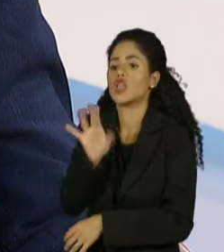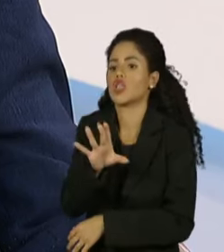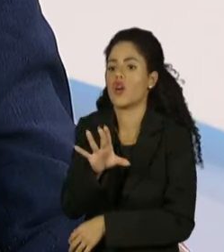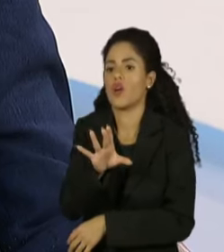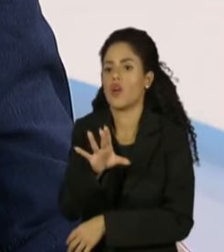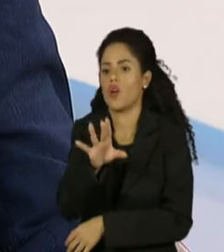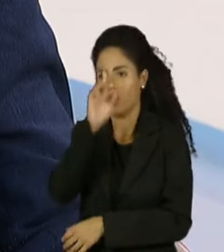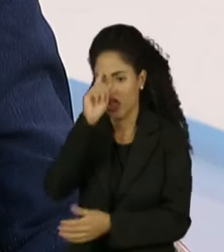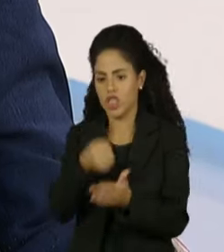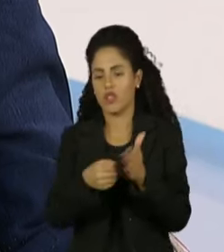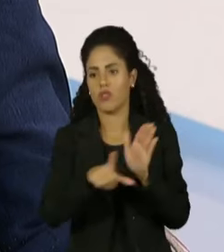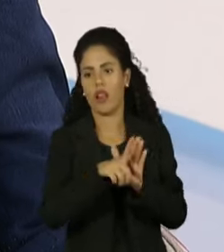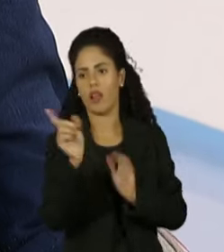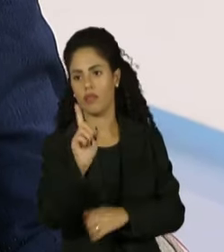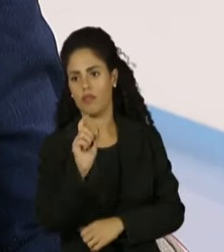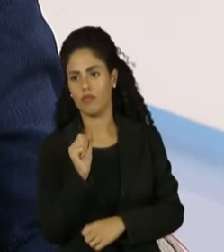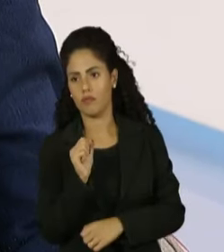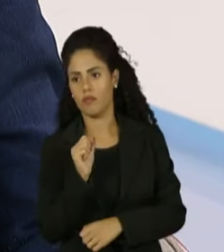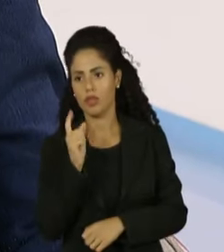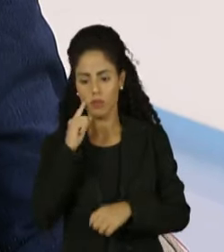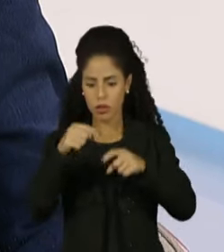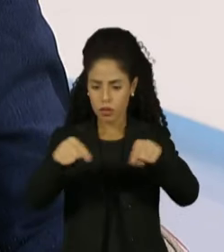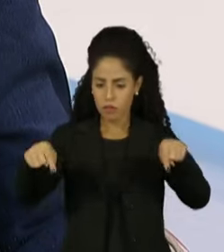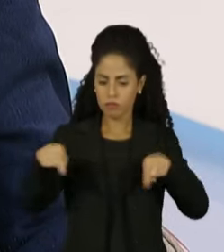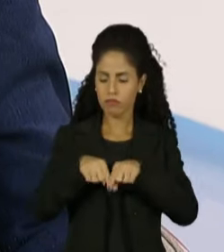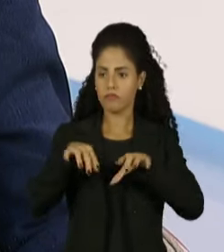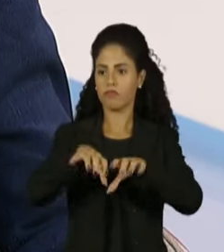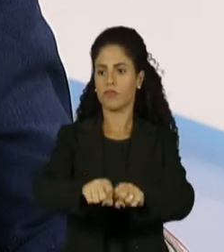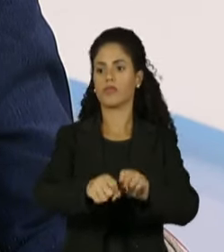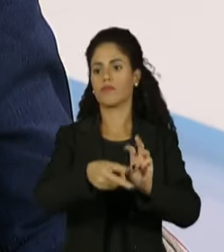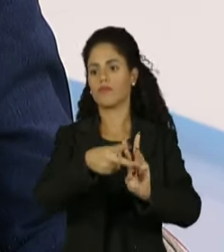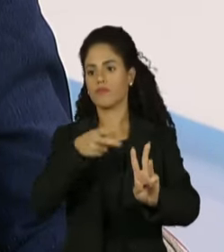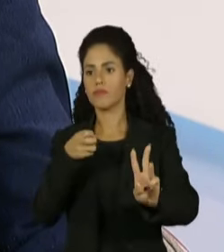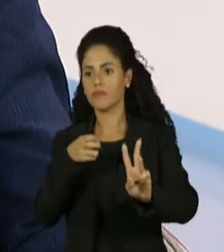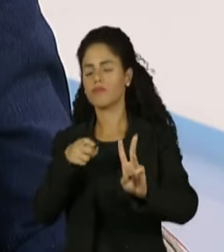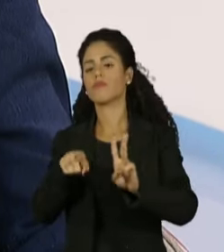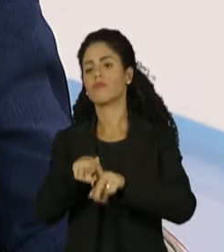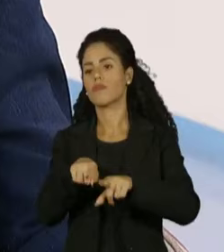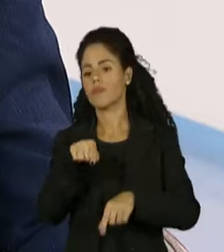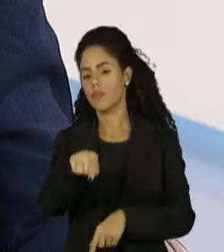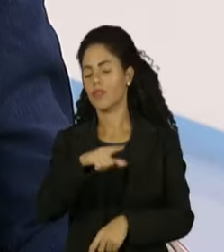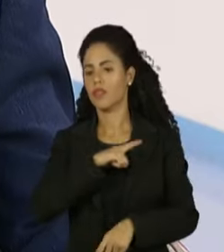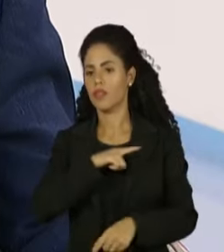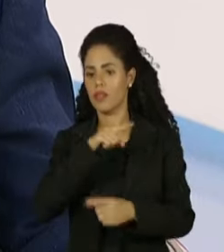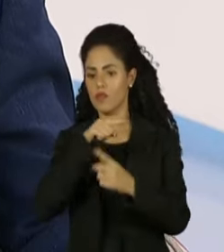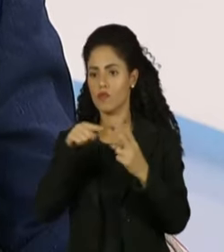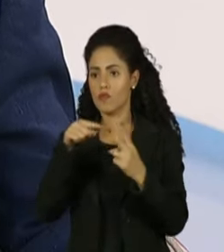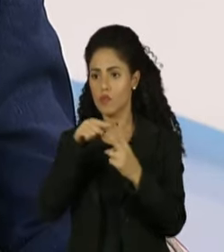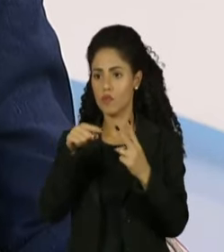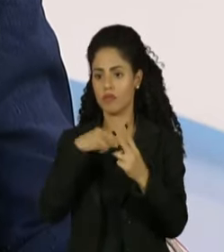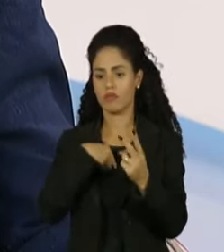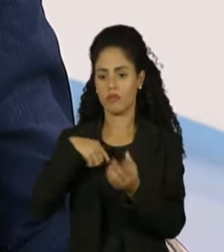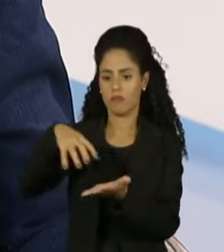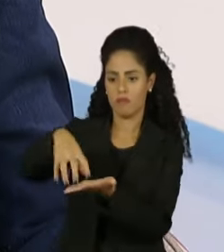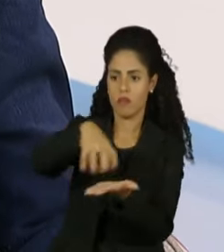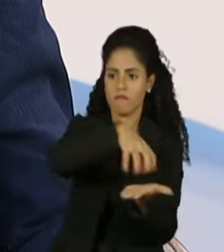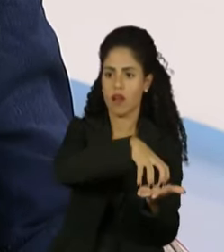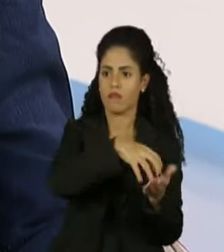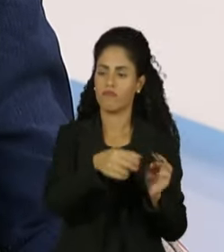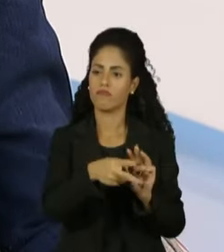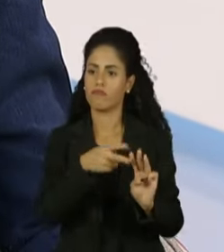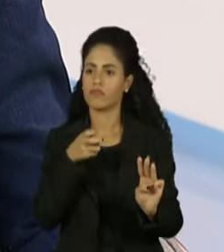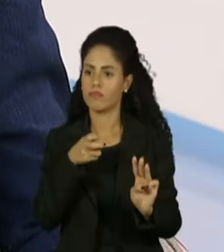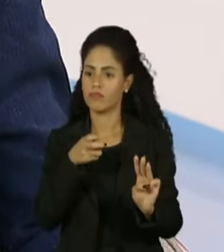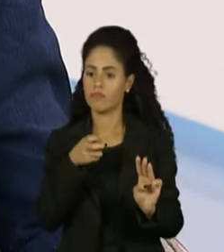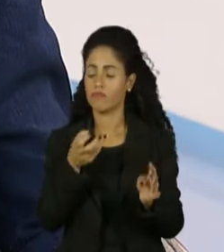em 2009, por ocasião da demarcação das terras da Raposa e Terra do Sol, e voltaram ao processo de instabilidade e